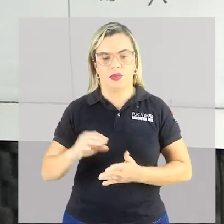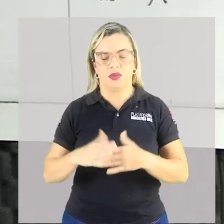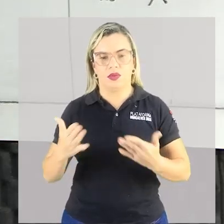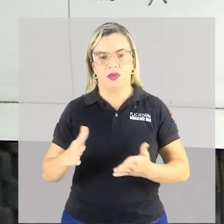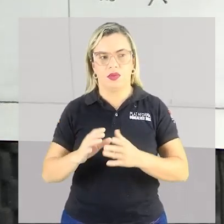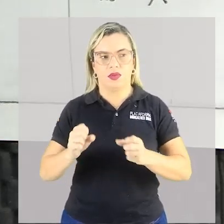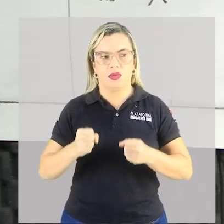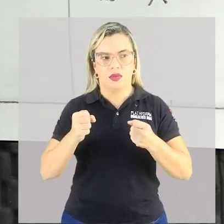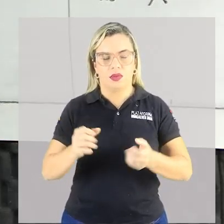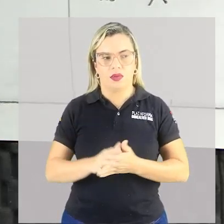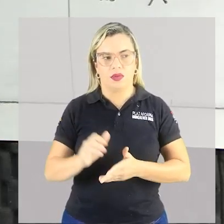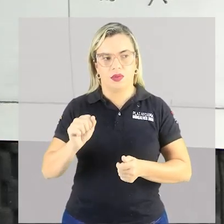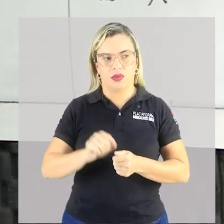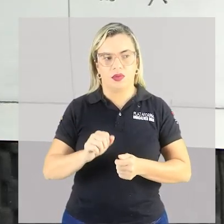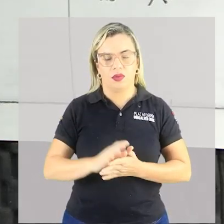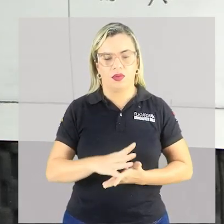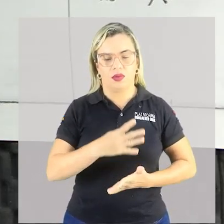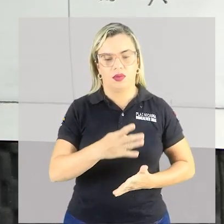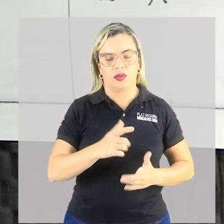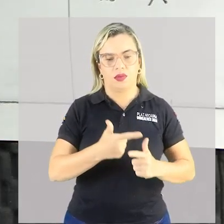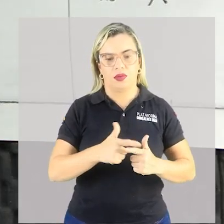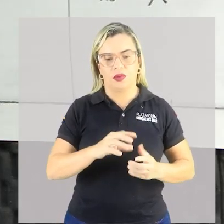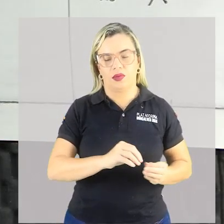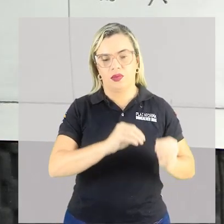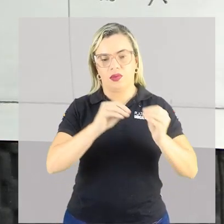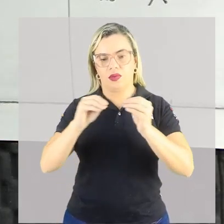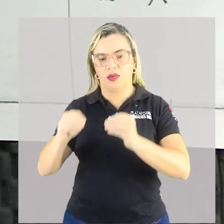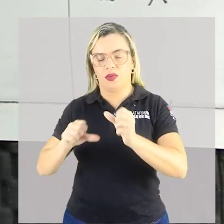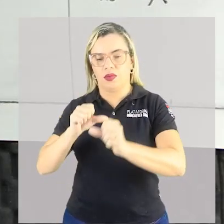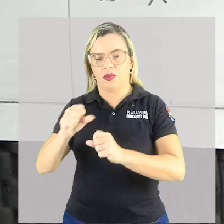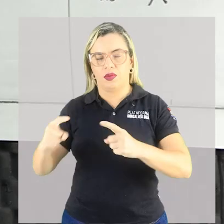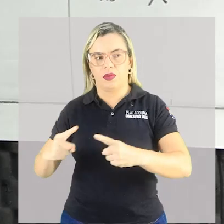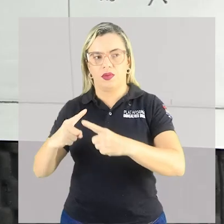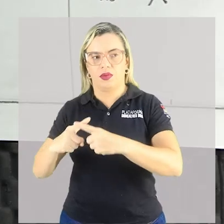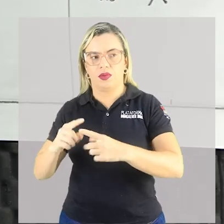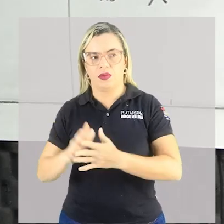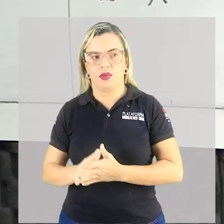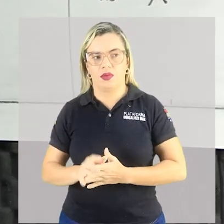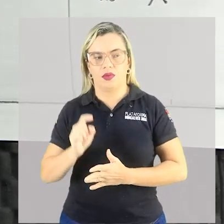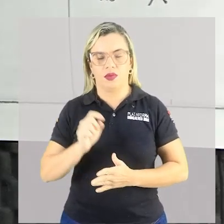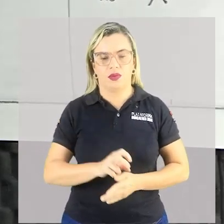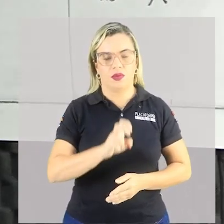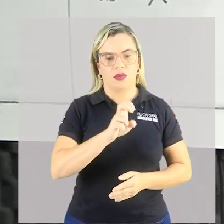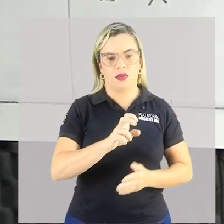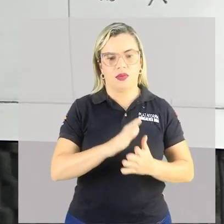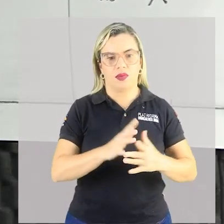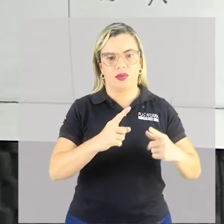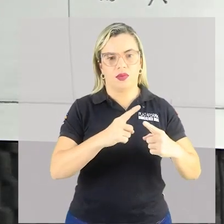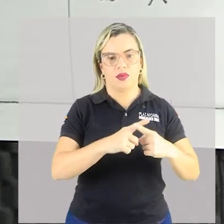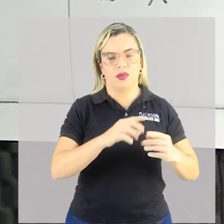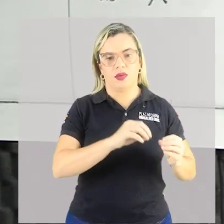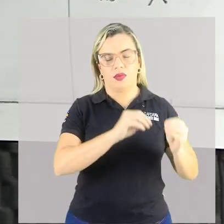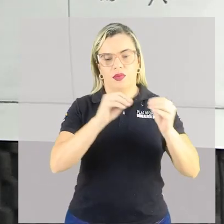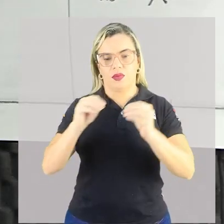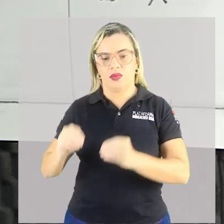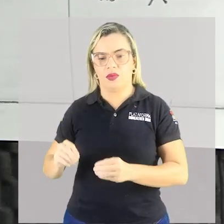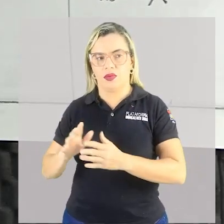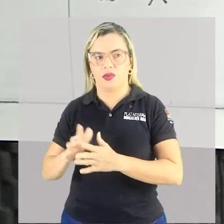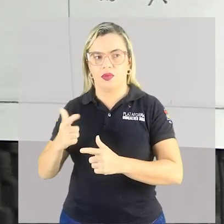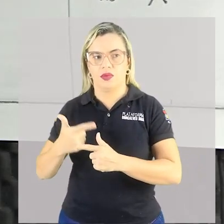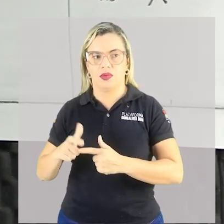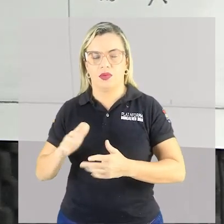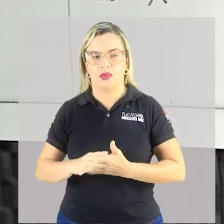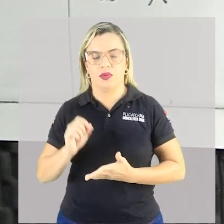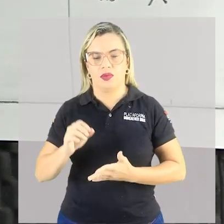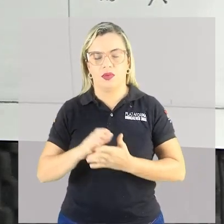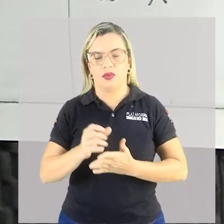o que eu posso fazer? Esse 4 está dividindo, passa para lá multiplicando, e o 5 que está multiplicando passa dividindo. Então,